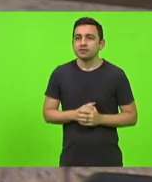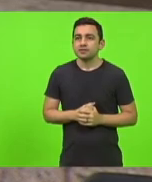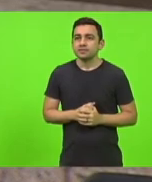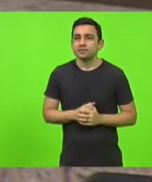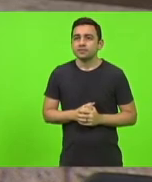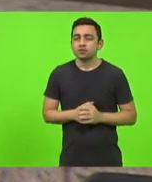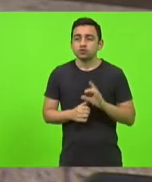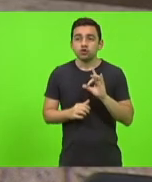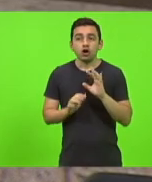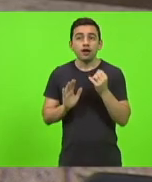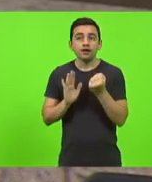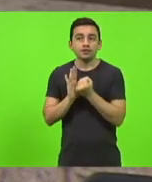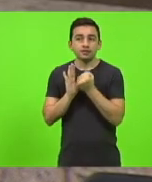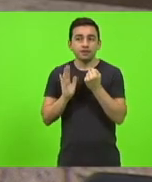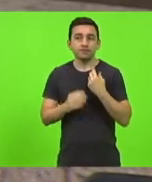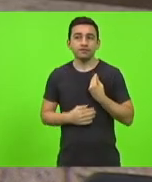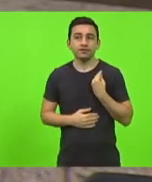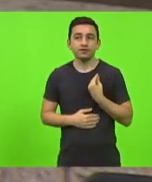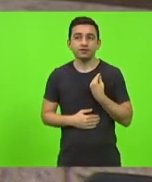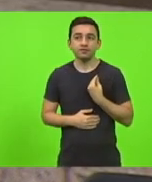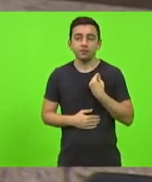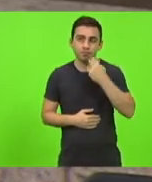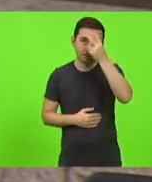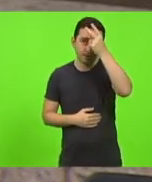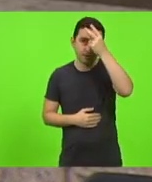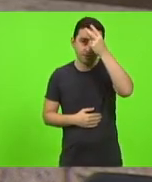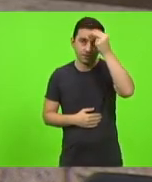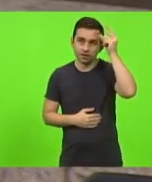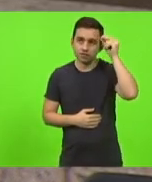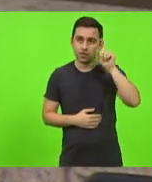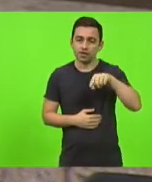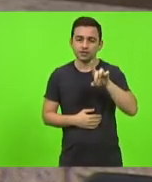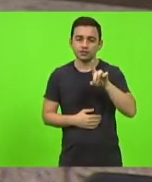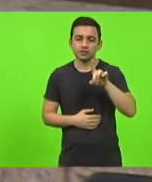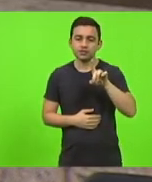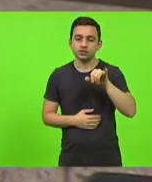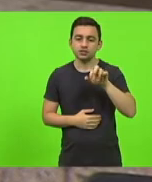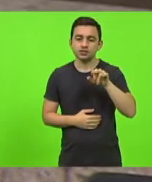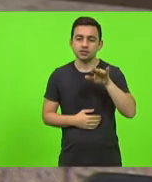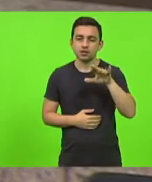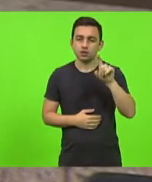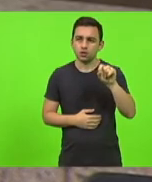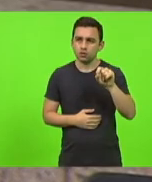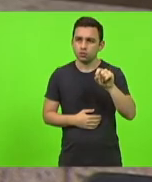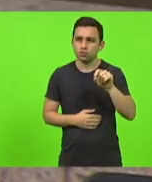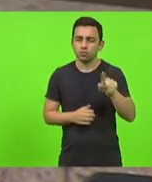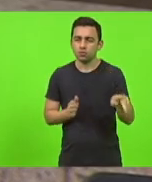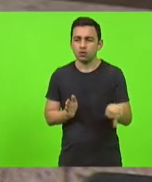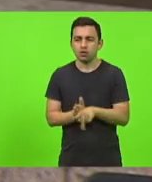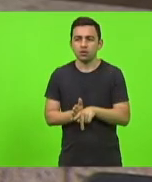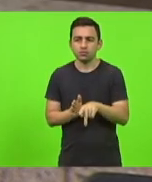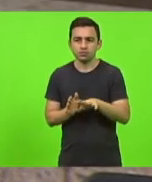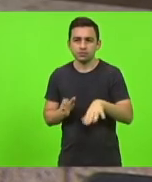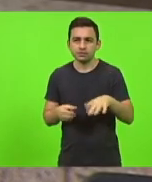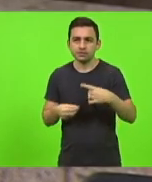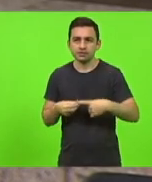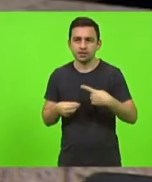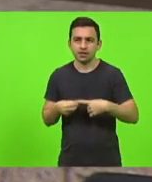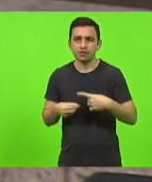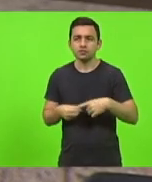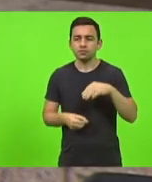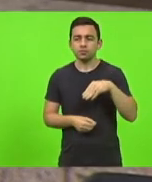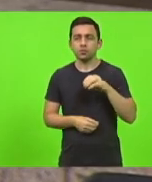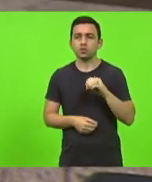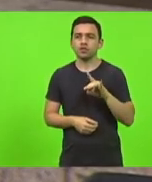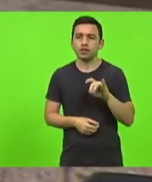só para registrar a presença aqui também no nosso prefeito Dirceu, de Modelo, que está aí ontem, veio buscar equipamentos aqui na agricultura. Então, seja